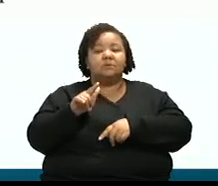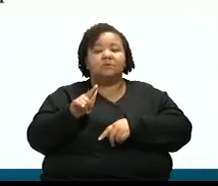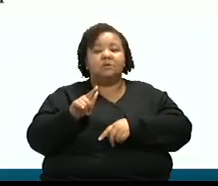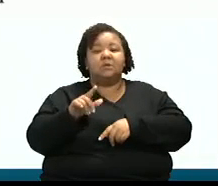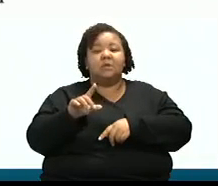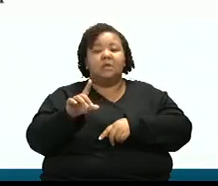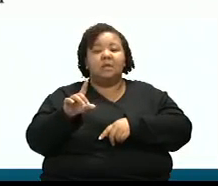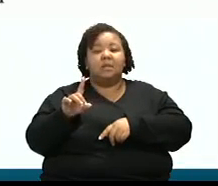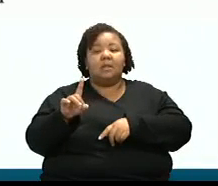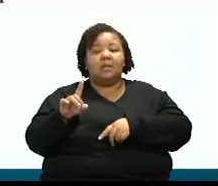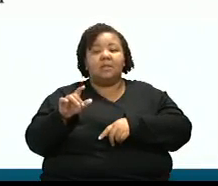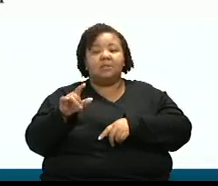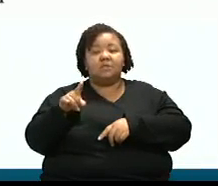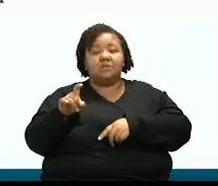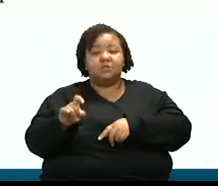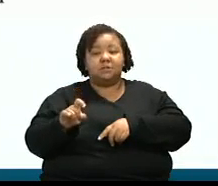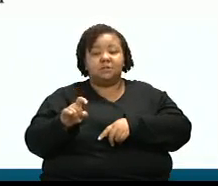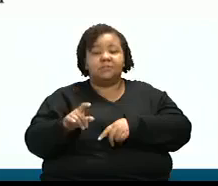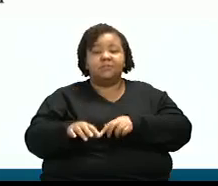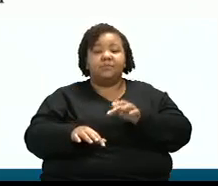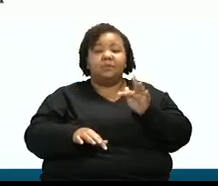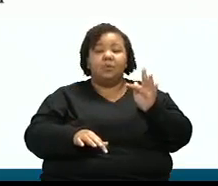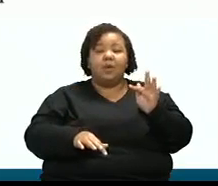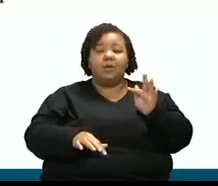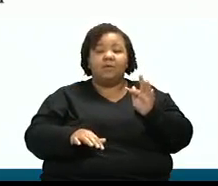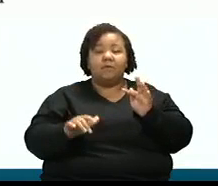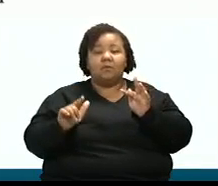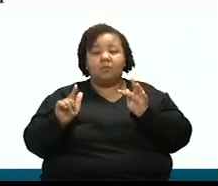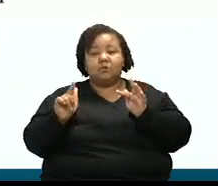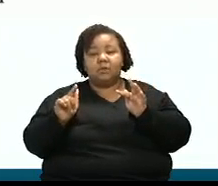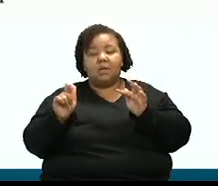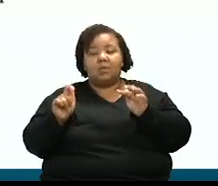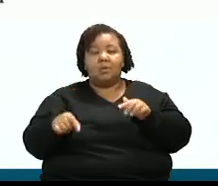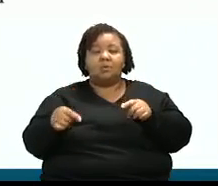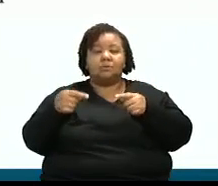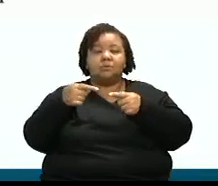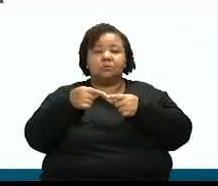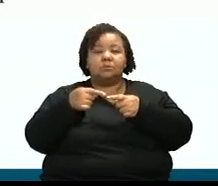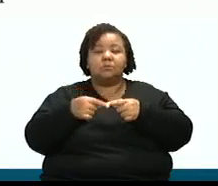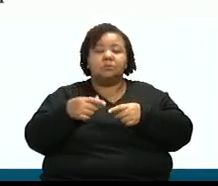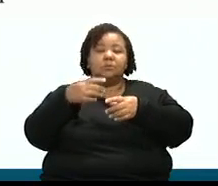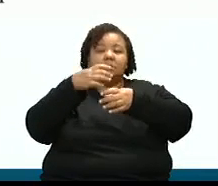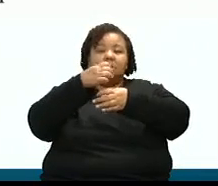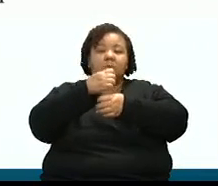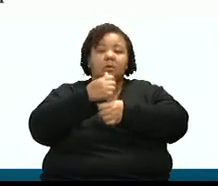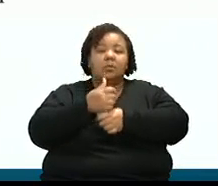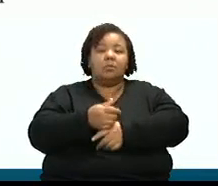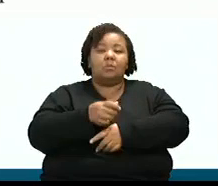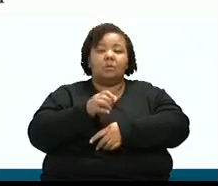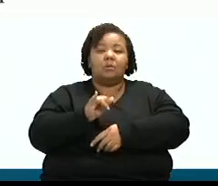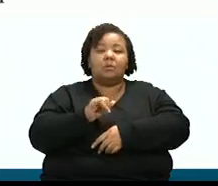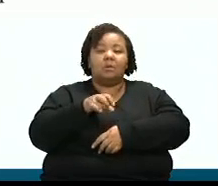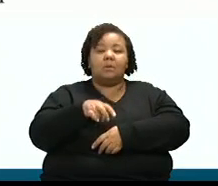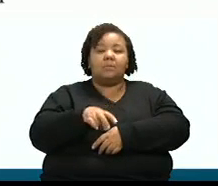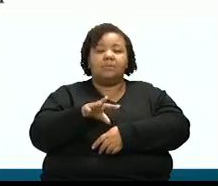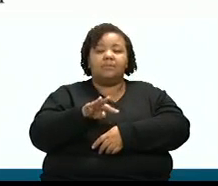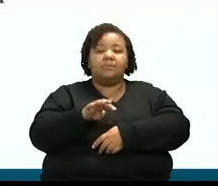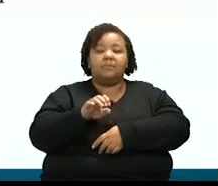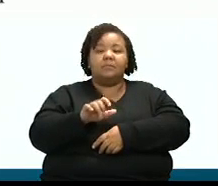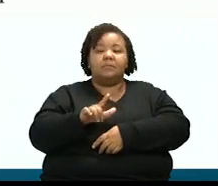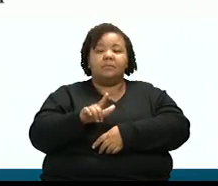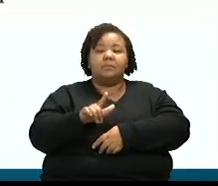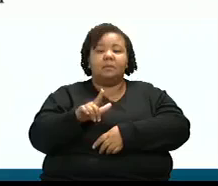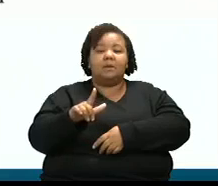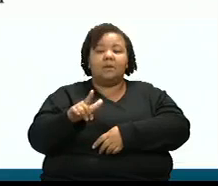dx. E com esse f e com esse g, eu posso associar o cálculo ao cálculo da integral dupla do divergente do